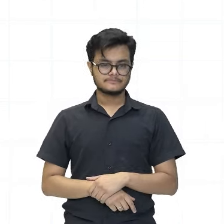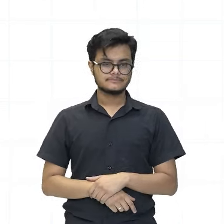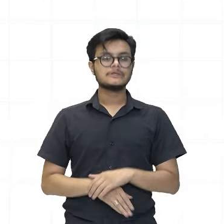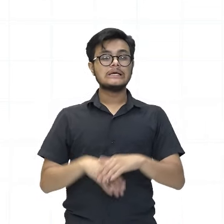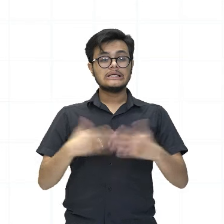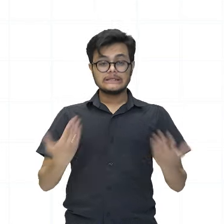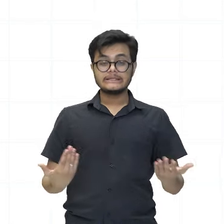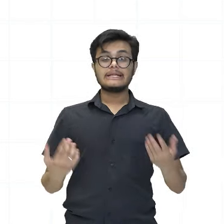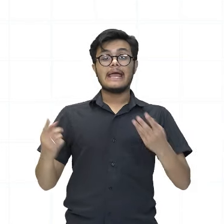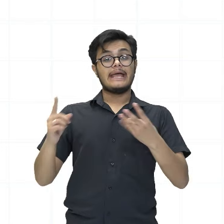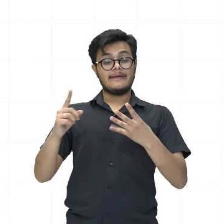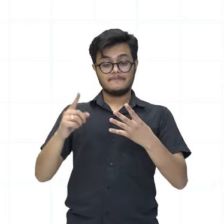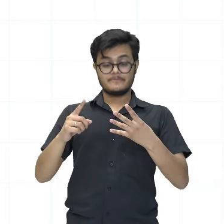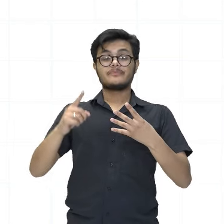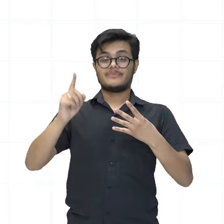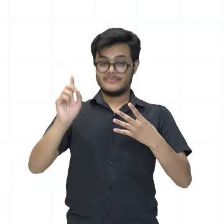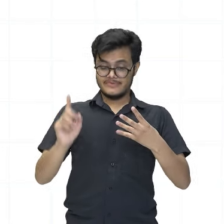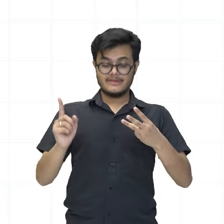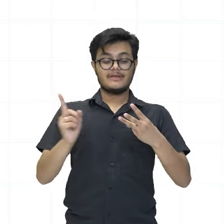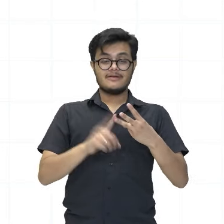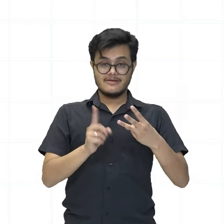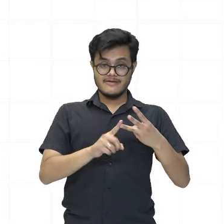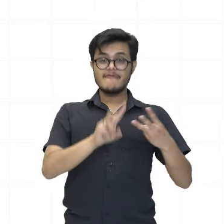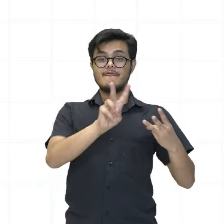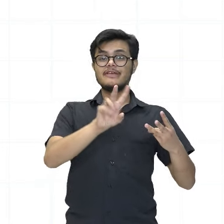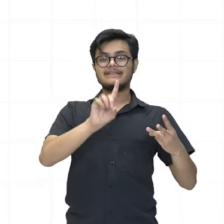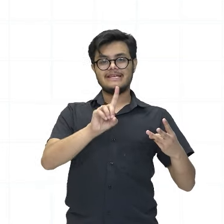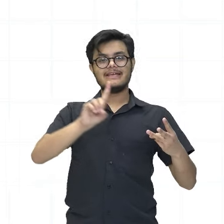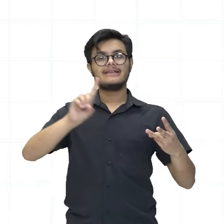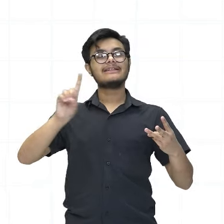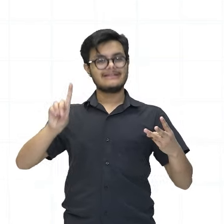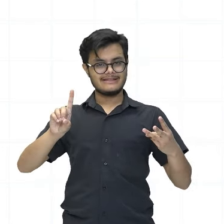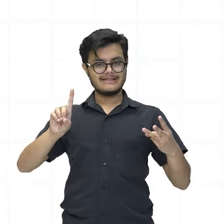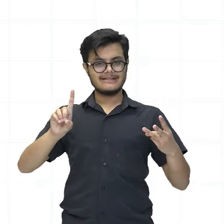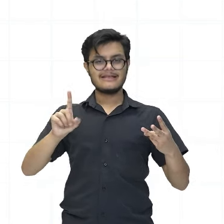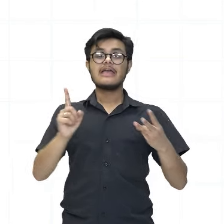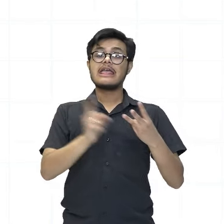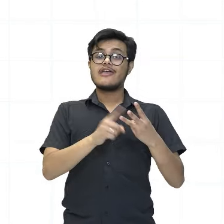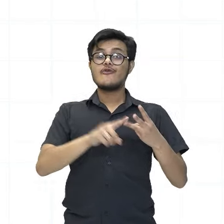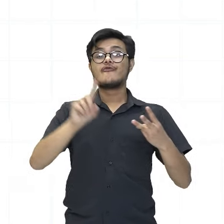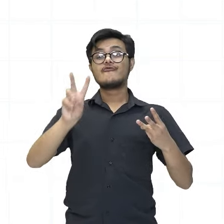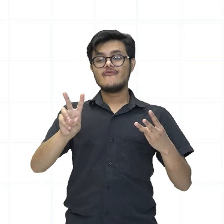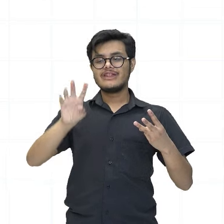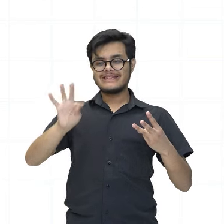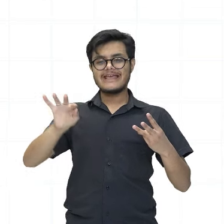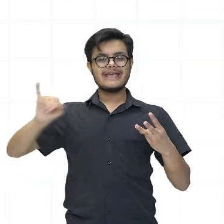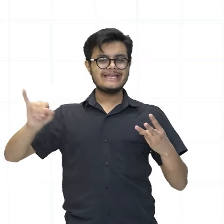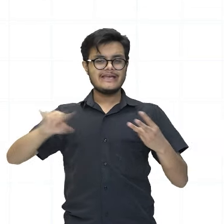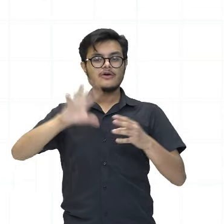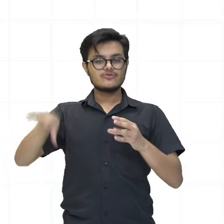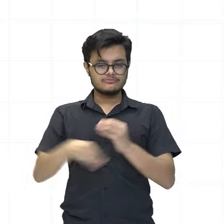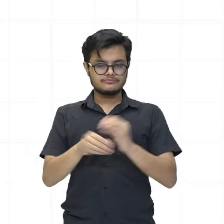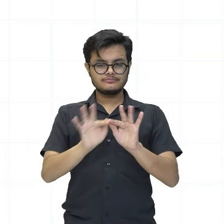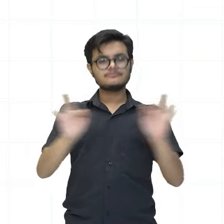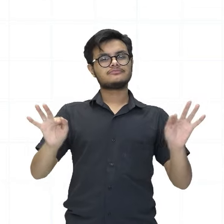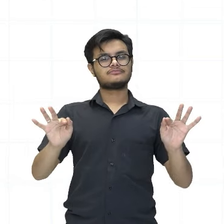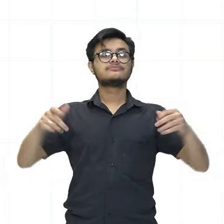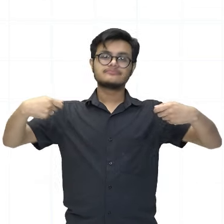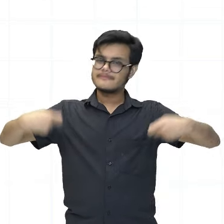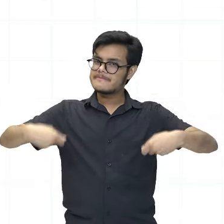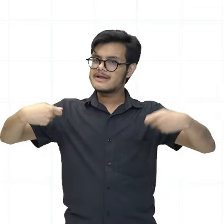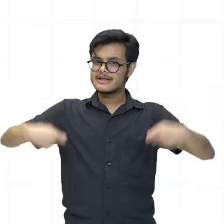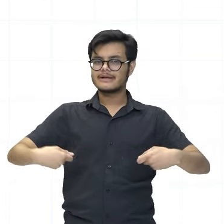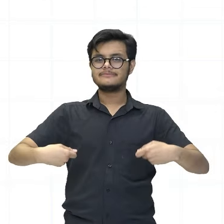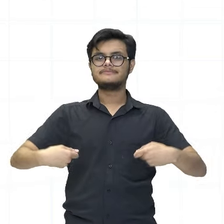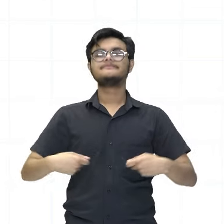é um verbo significativo porque ele está ali na expressão da ação também e que precisa de dois complementos